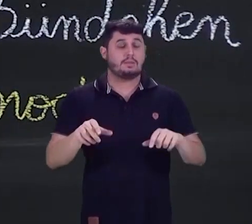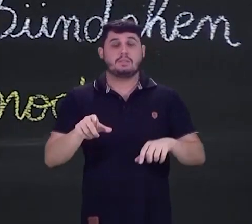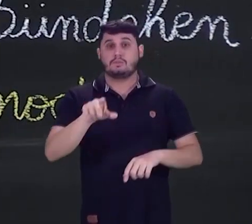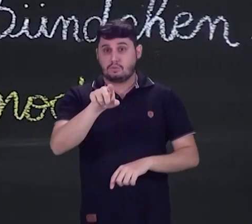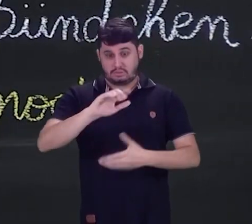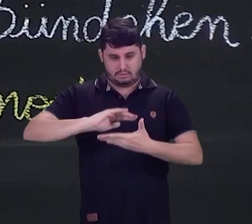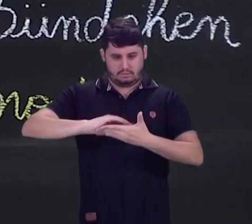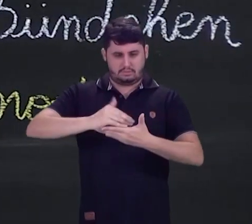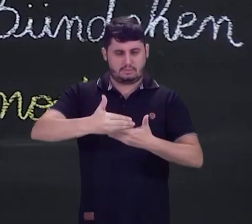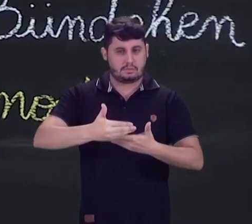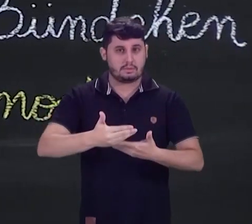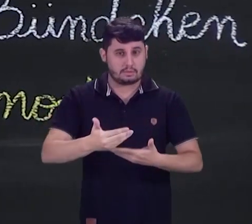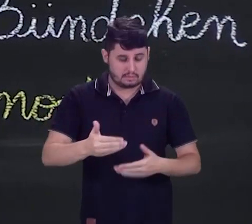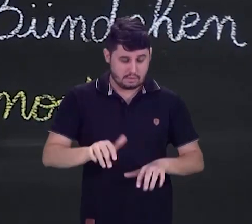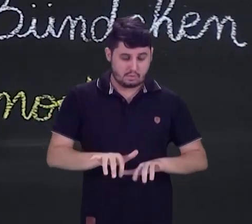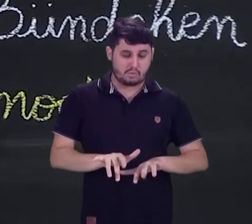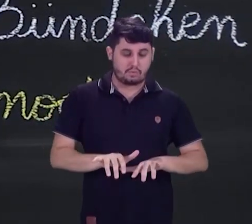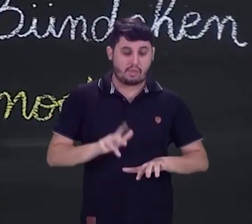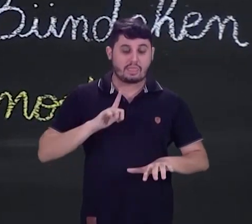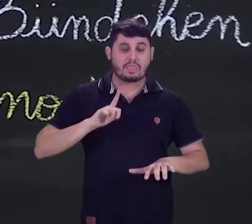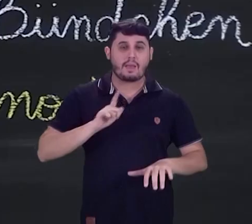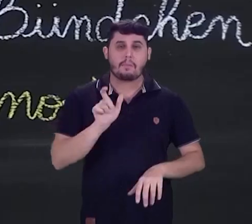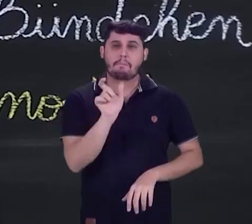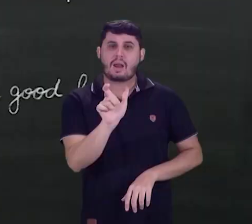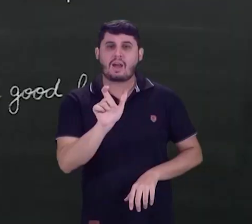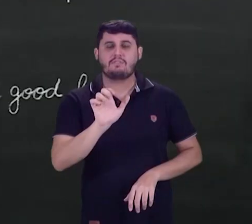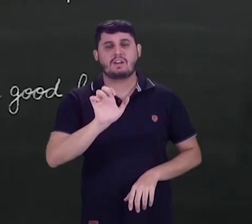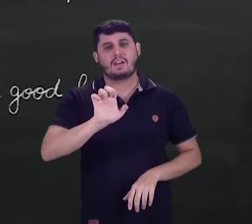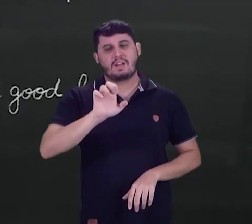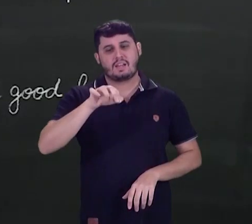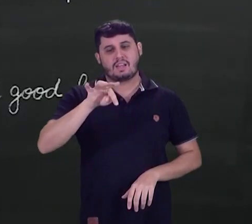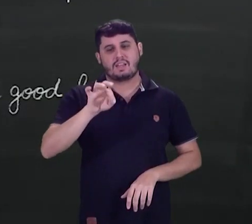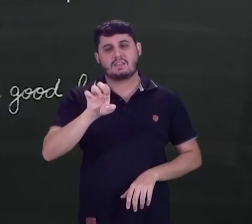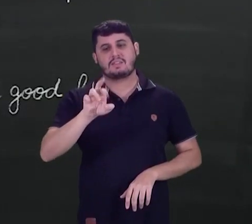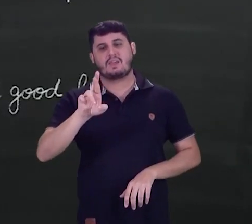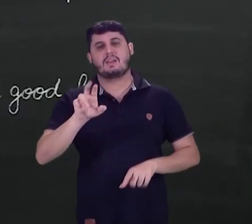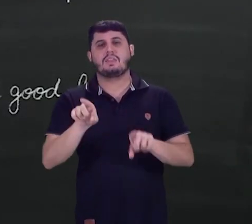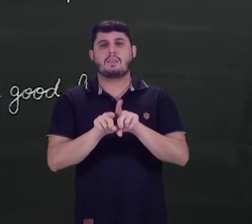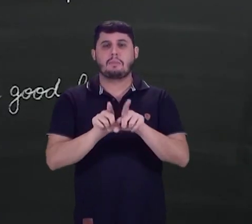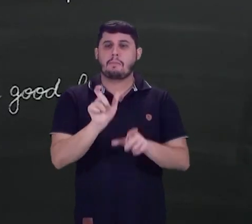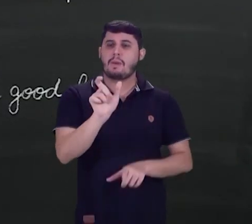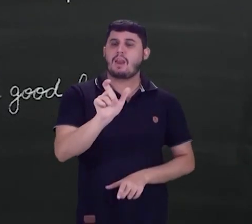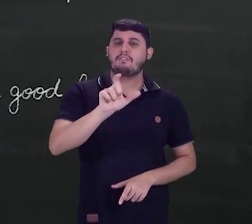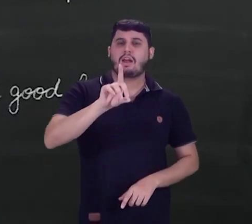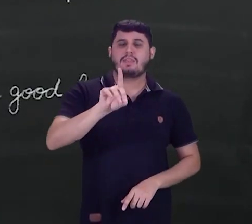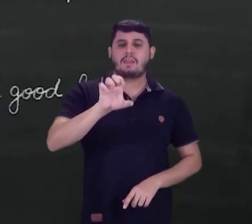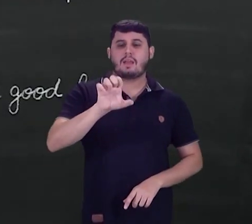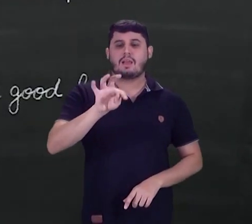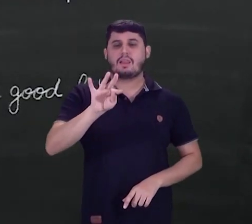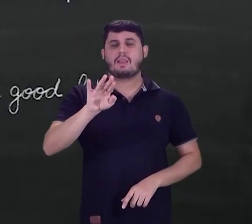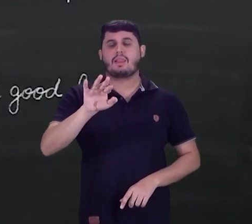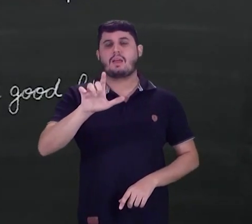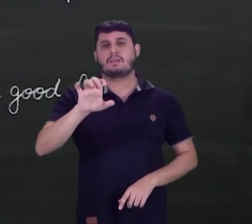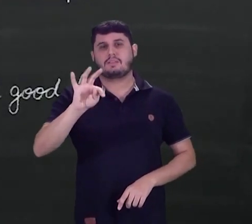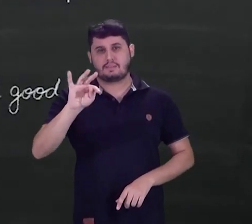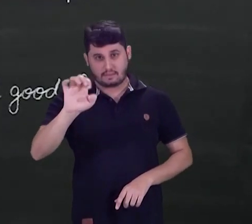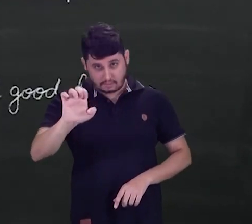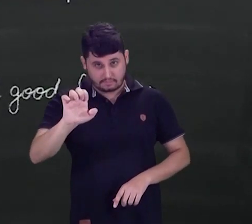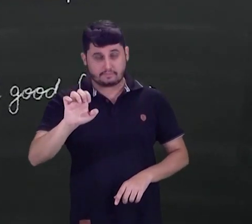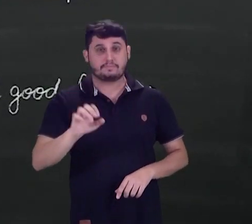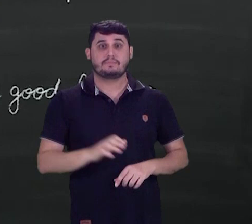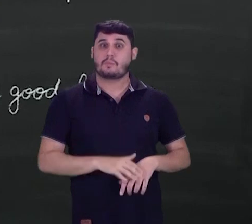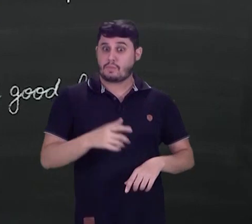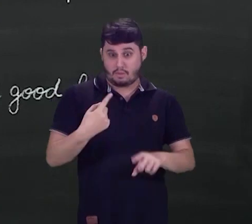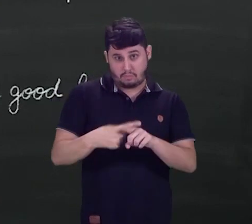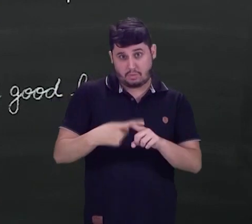do computador, você vê que tem o Enter, tem o Delete. E vocês também estão reparando que à medida que